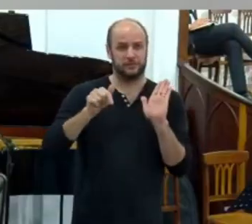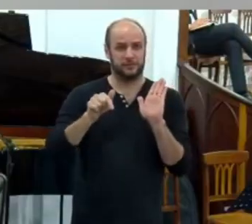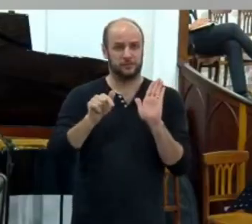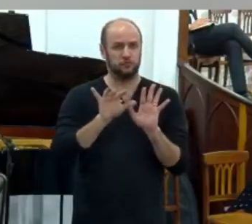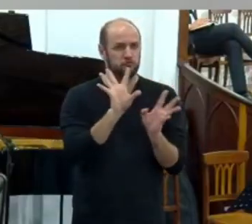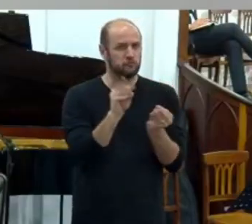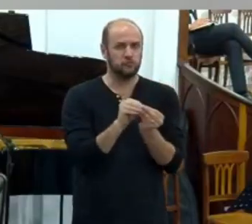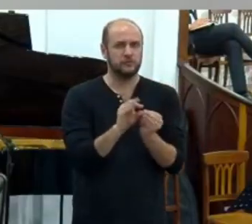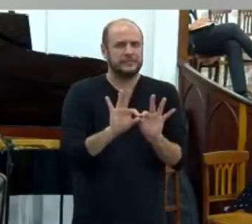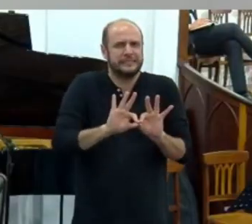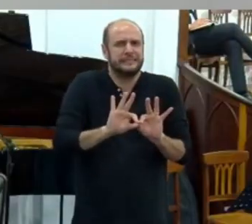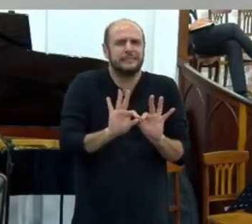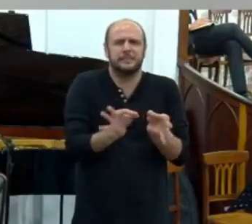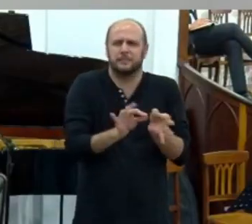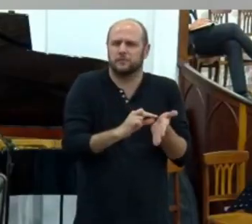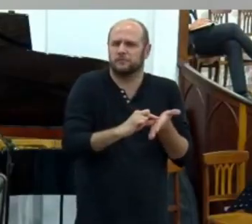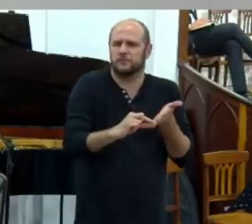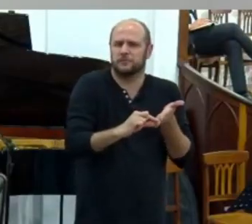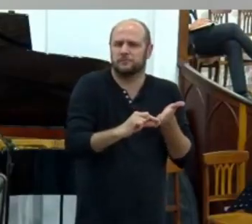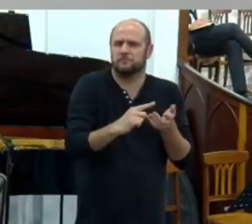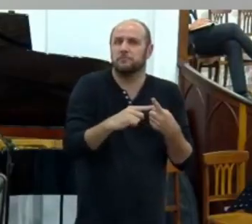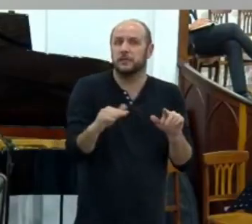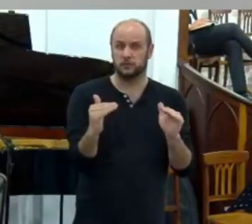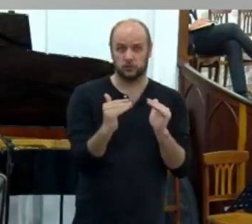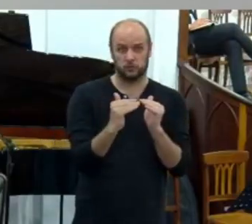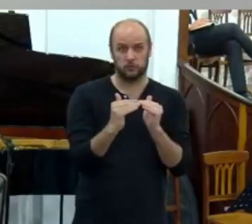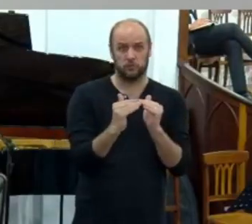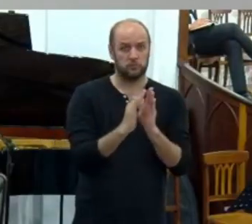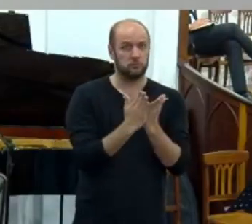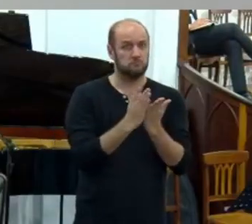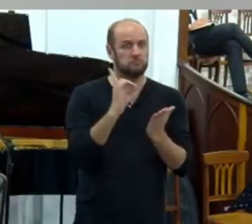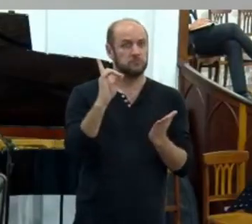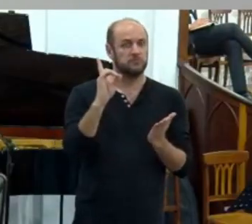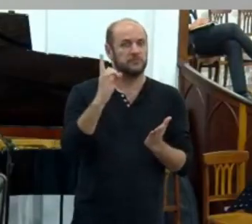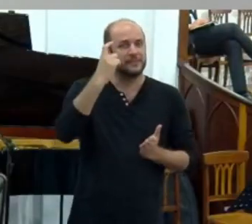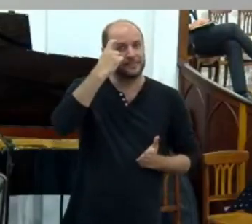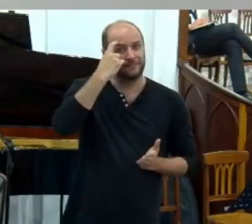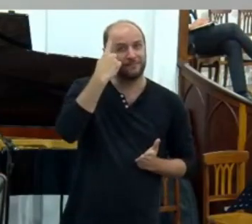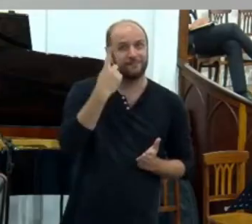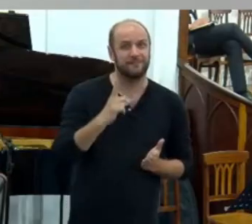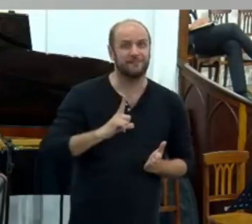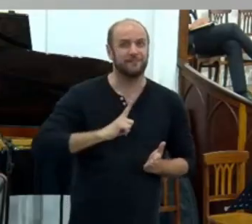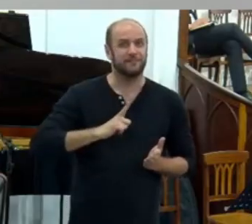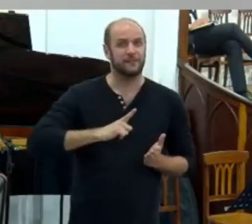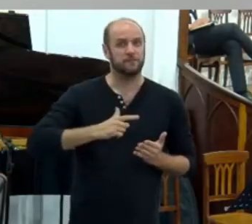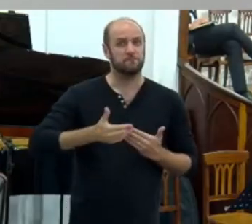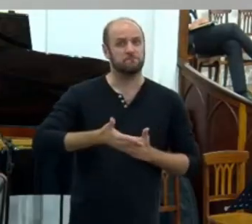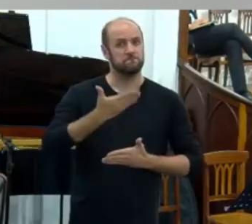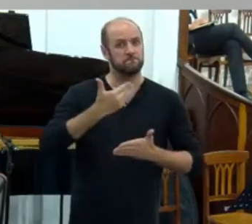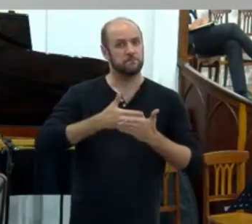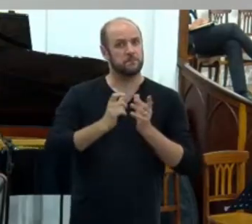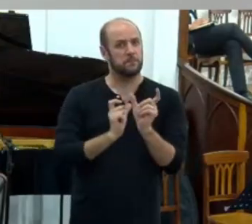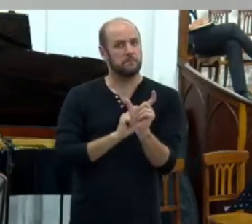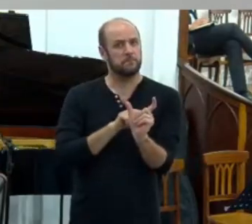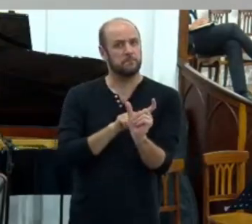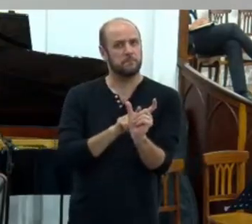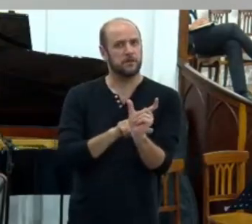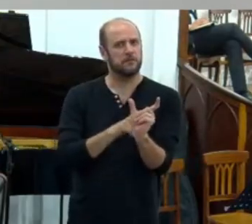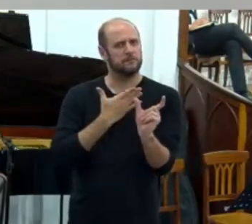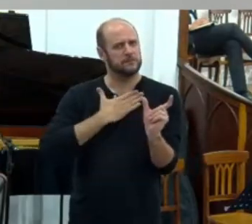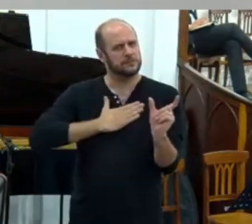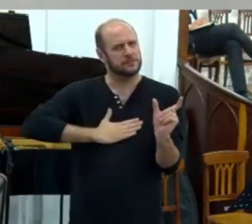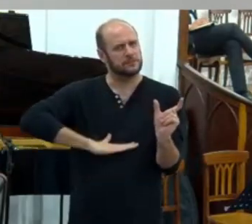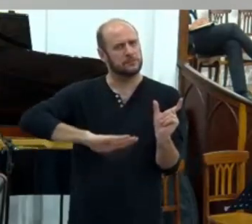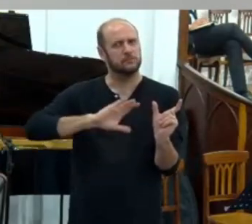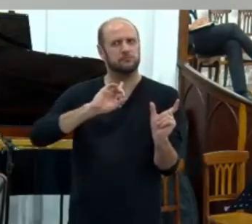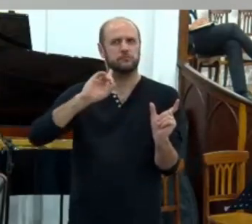forma simples, mas bíblica e profunda, a ideia por trás do termo o descanso